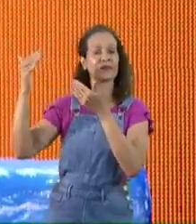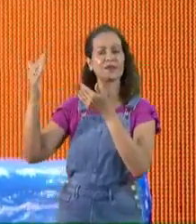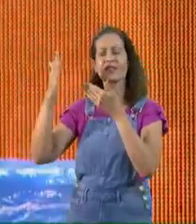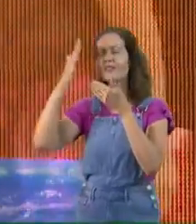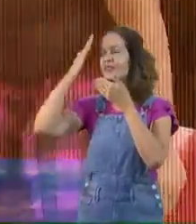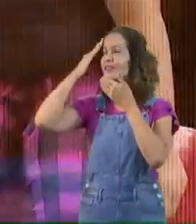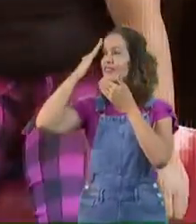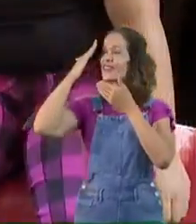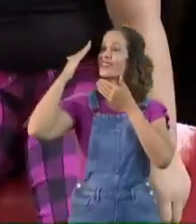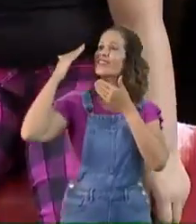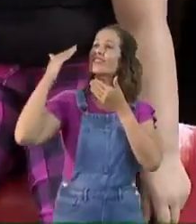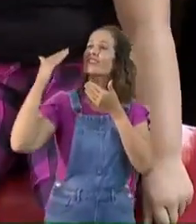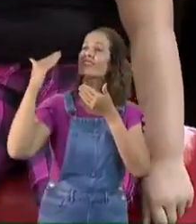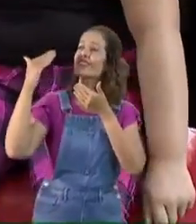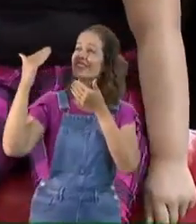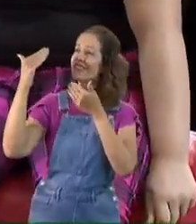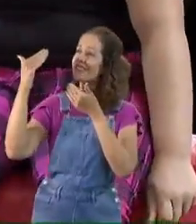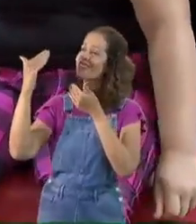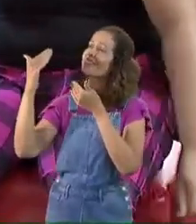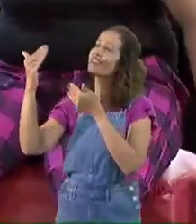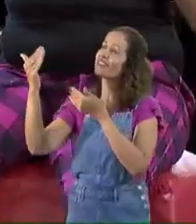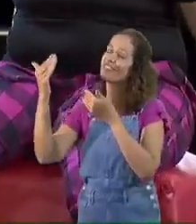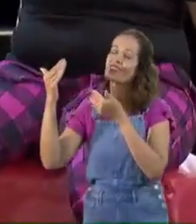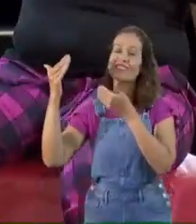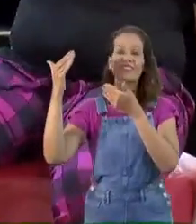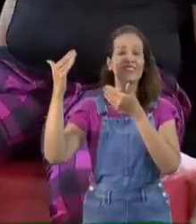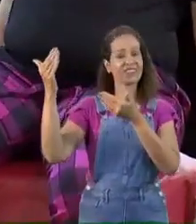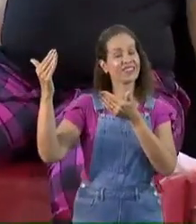te agradeço.